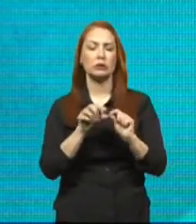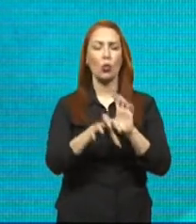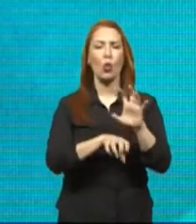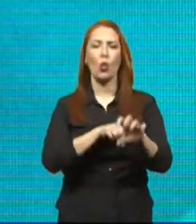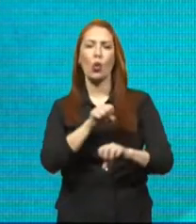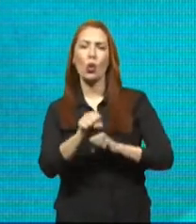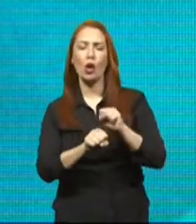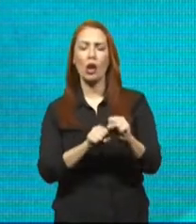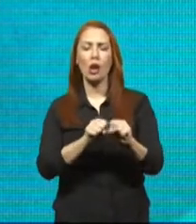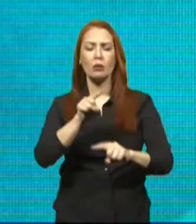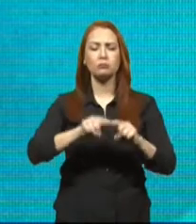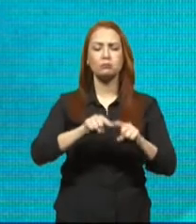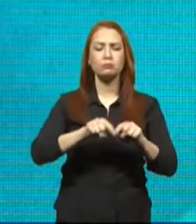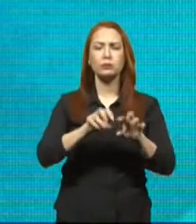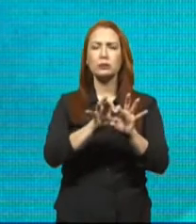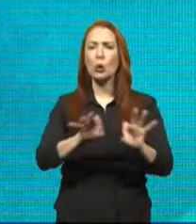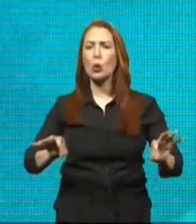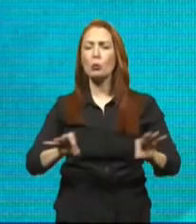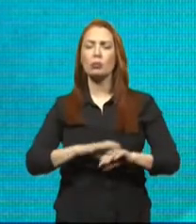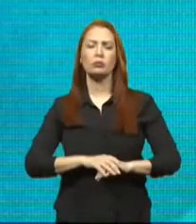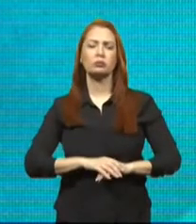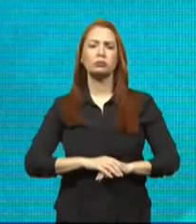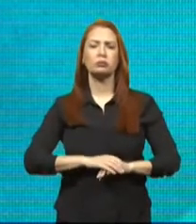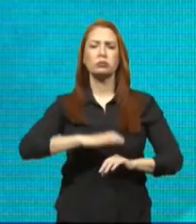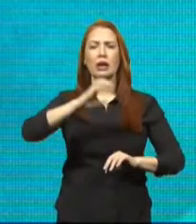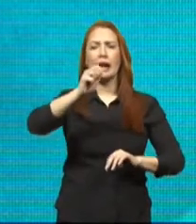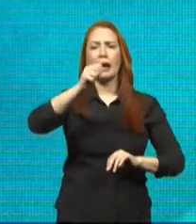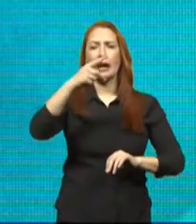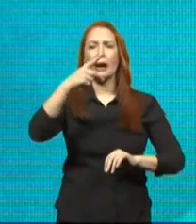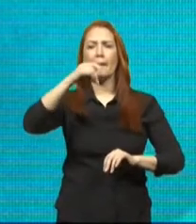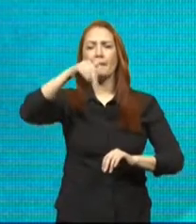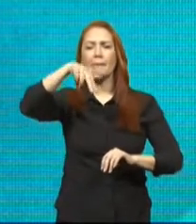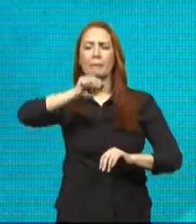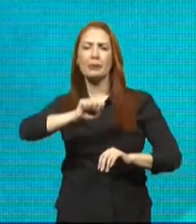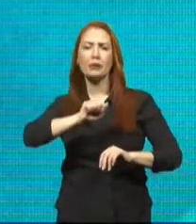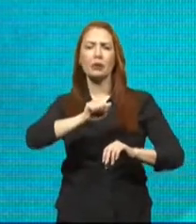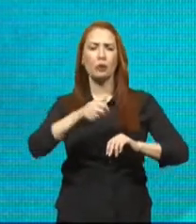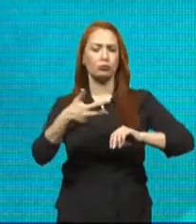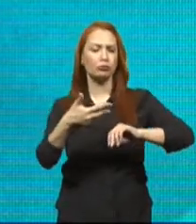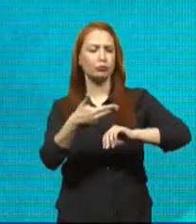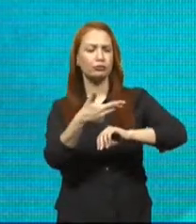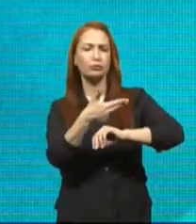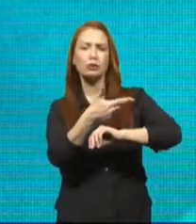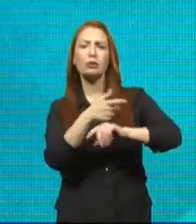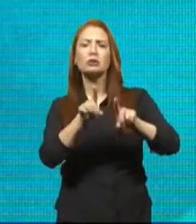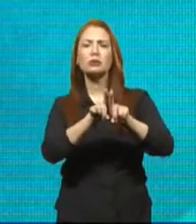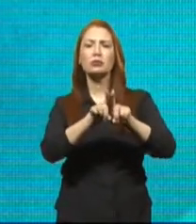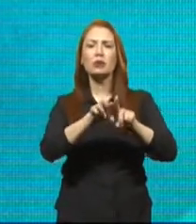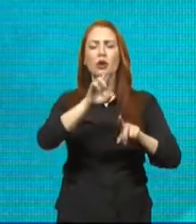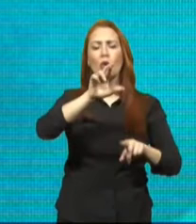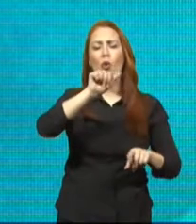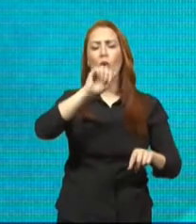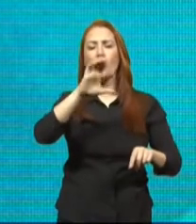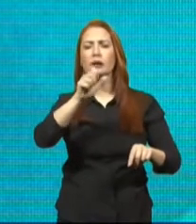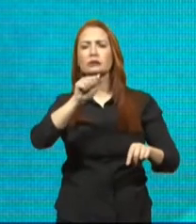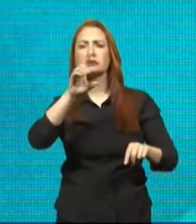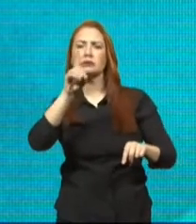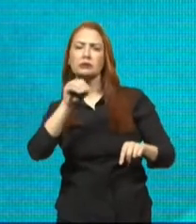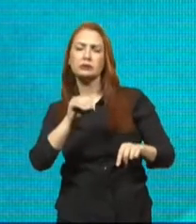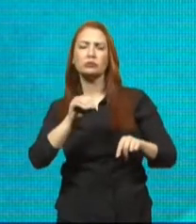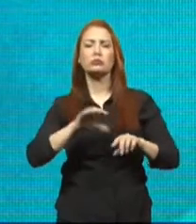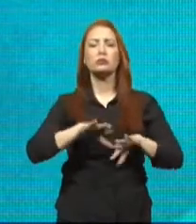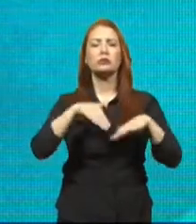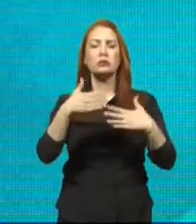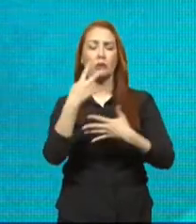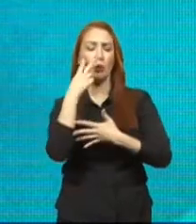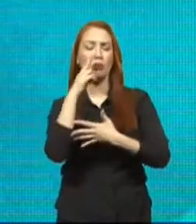né? Capina, roçada também. Então, eles prestam esse serviço e eu vejo que muitas cooperativas e associações